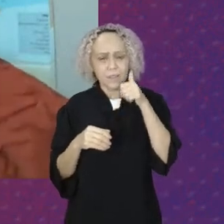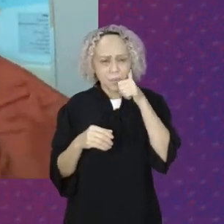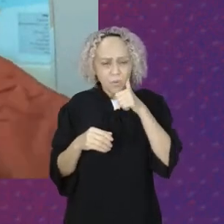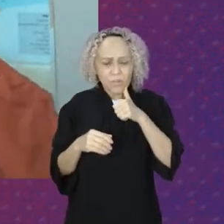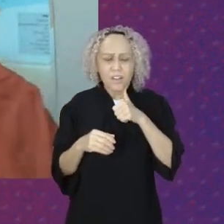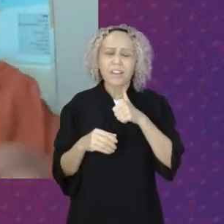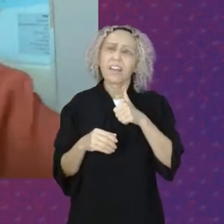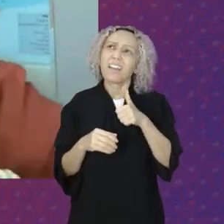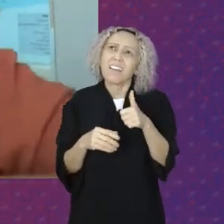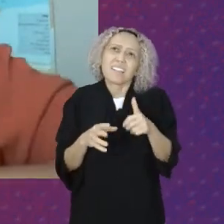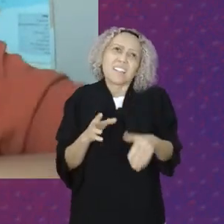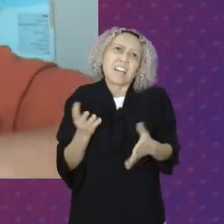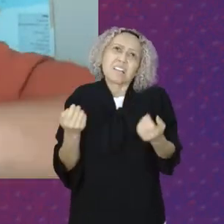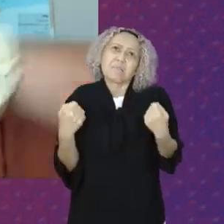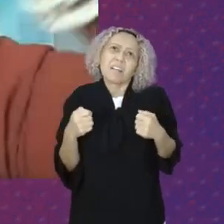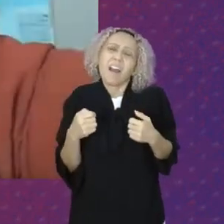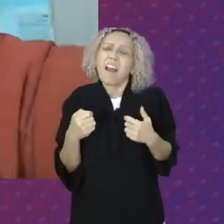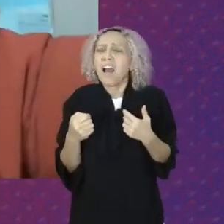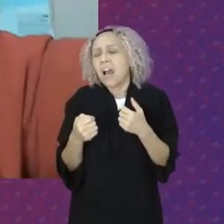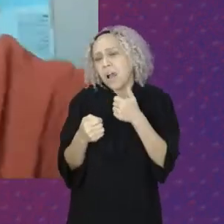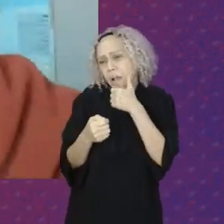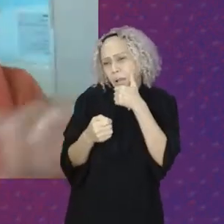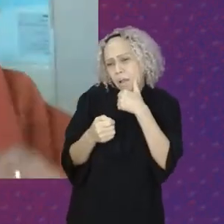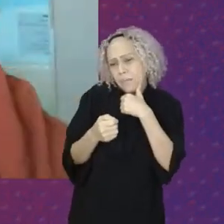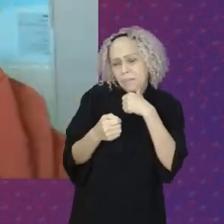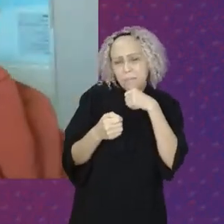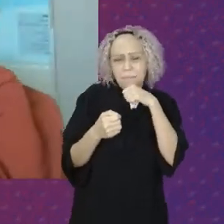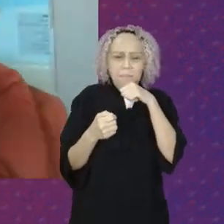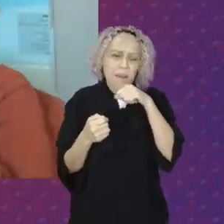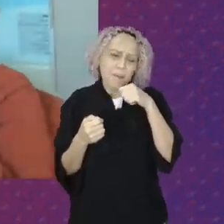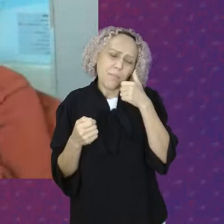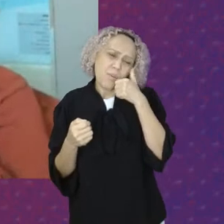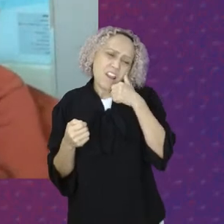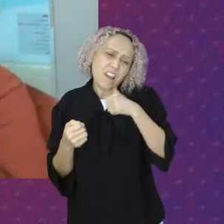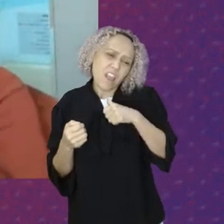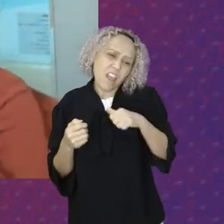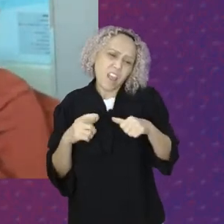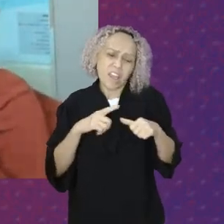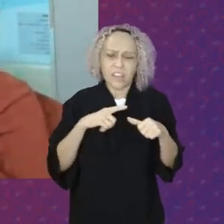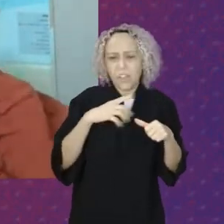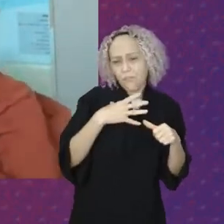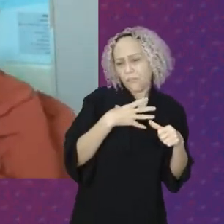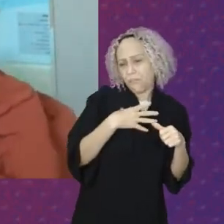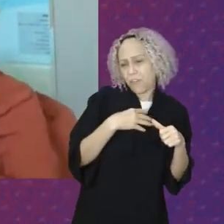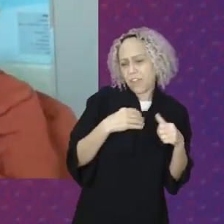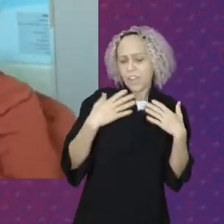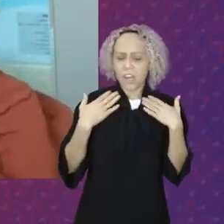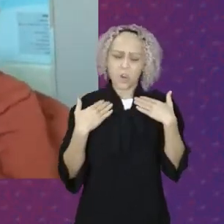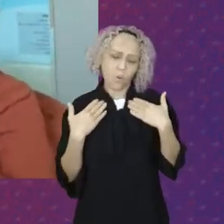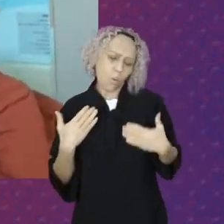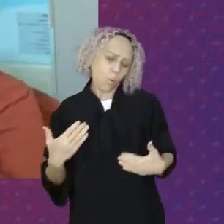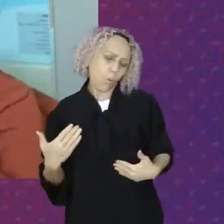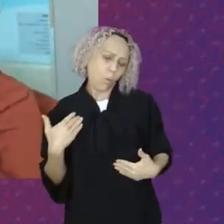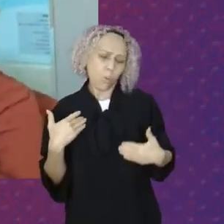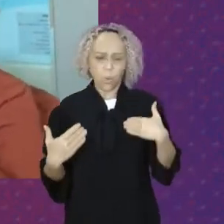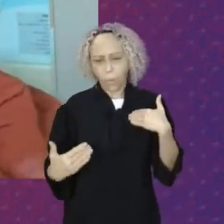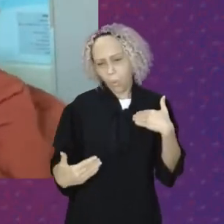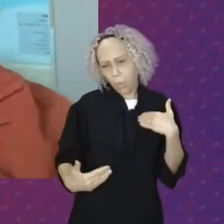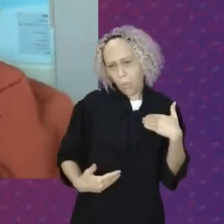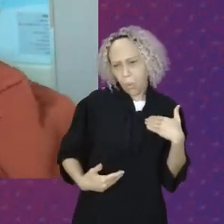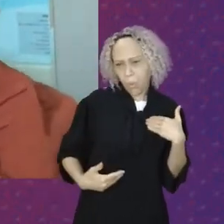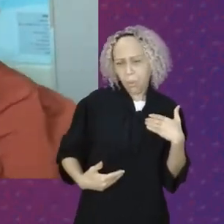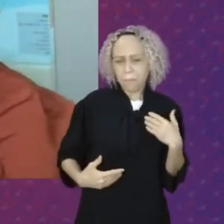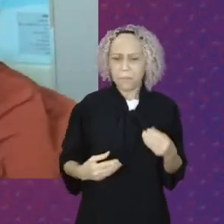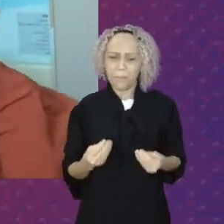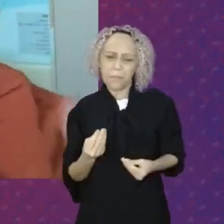sem romantizar a relação do corpo ideal, não sei do quê, porque as mulheres podem sim voltar para o seu corpo, podem,